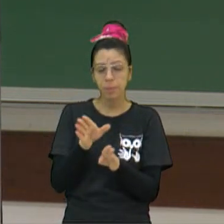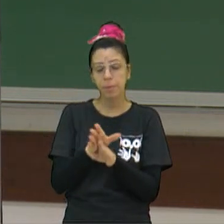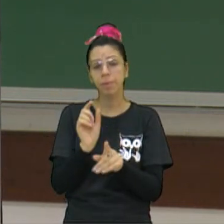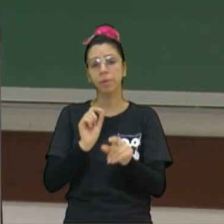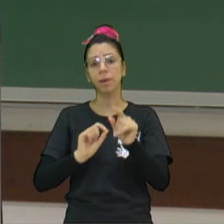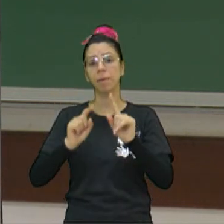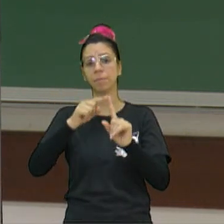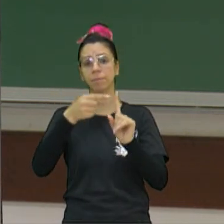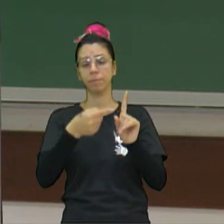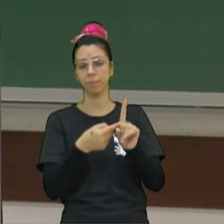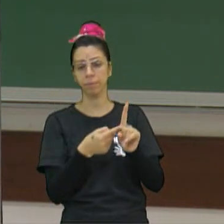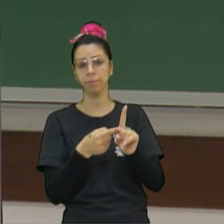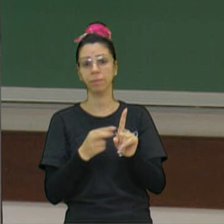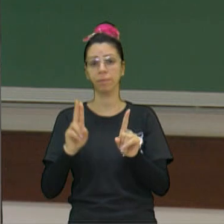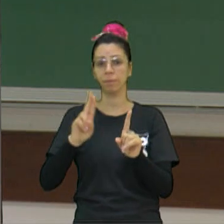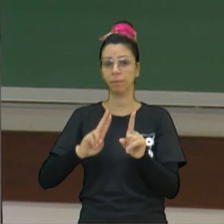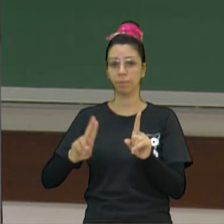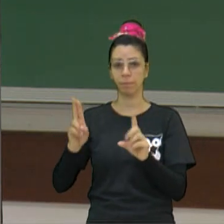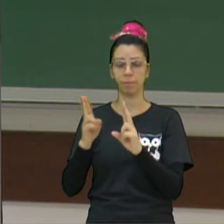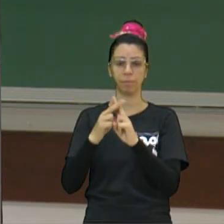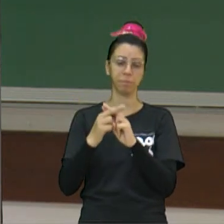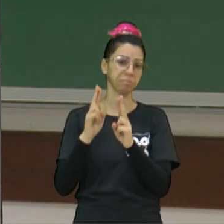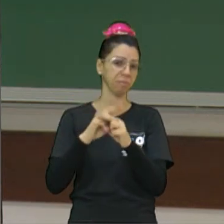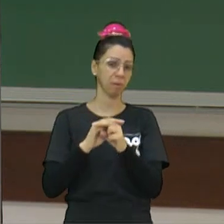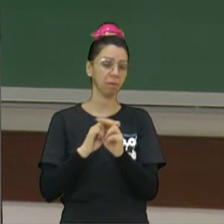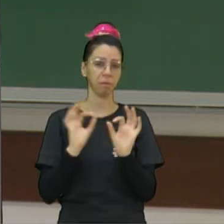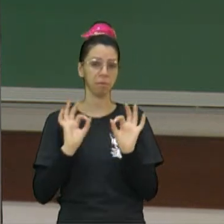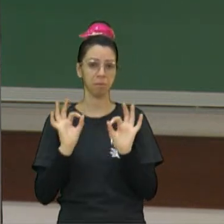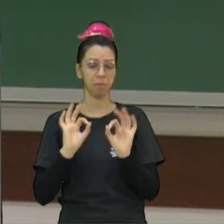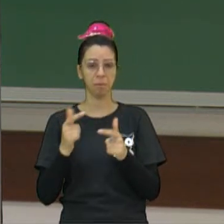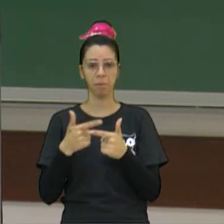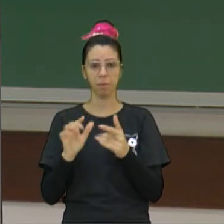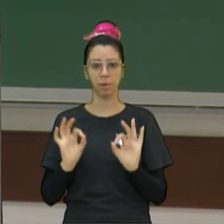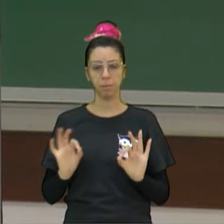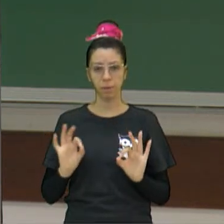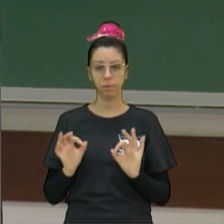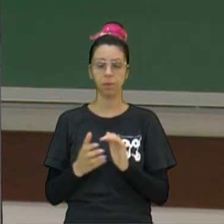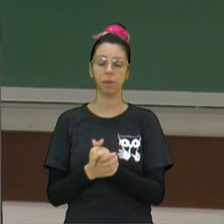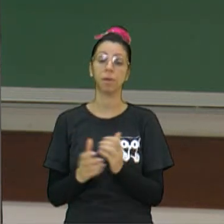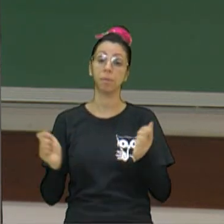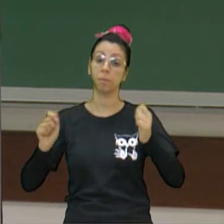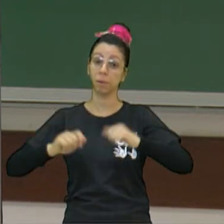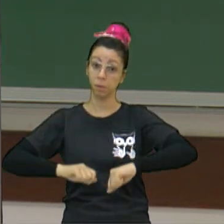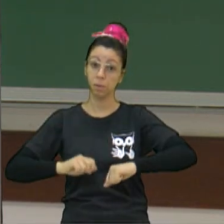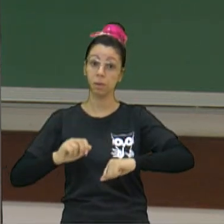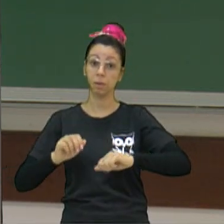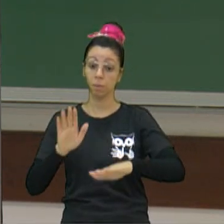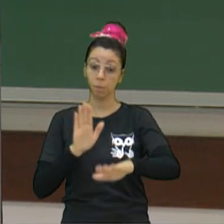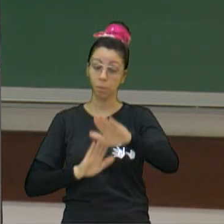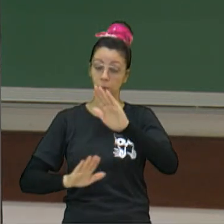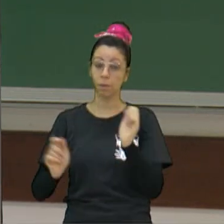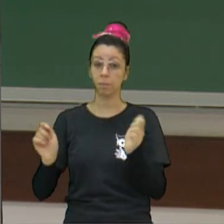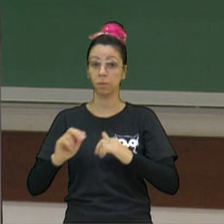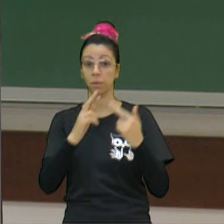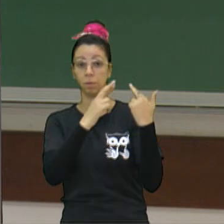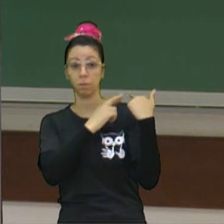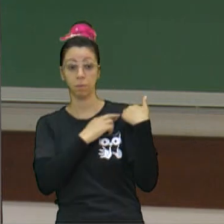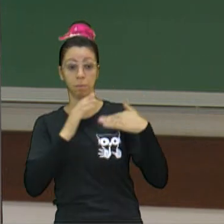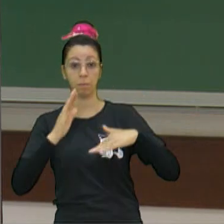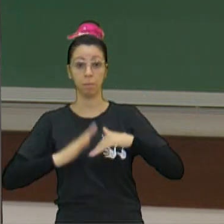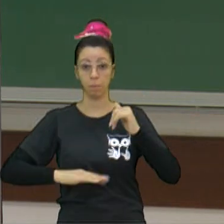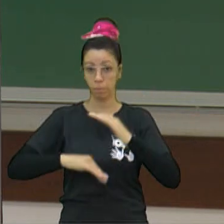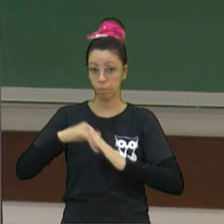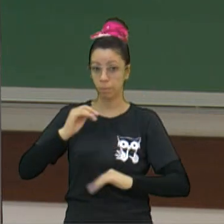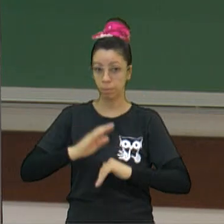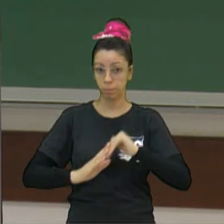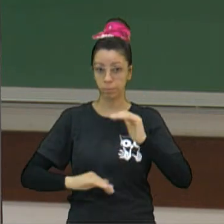para gestantes estar realizando sem problema algum, sem nenhuma restrição, sempre procurando o quê? Um profissional, né, para estar aplicando esse método,